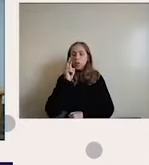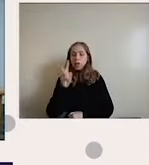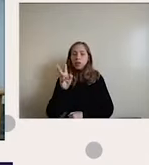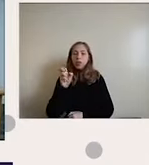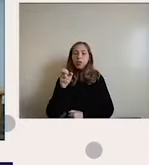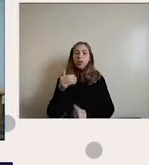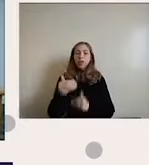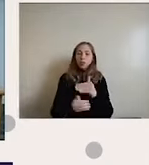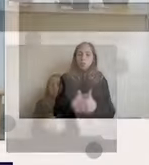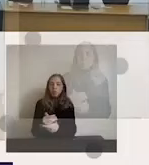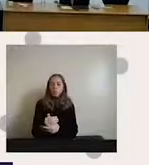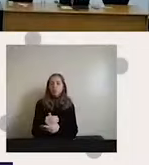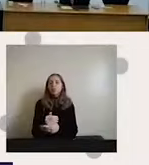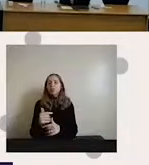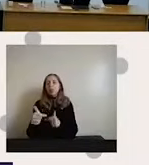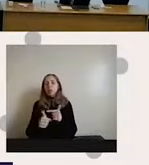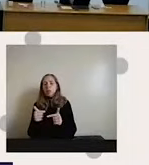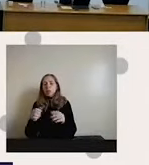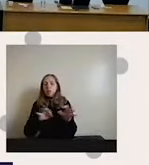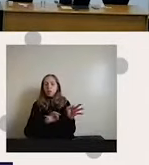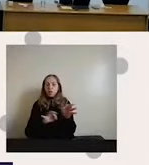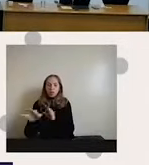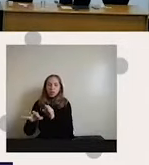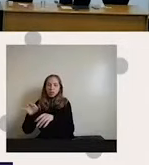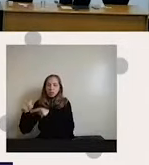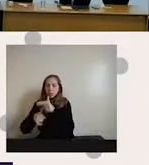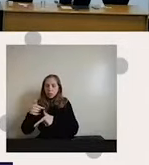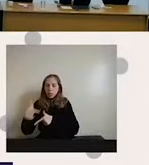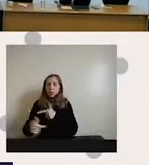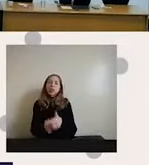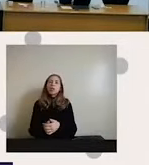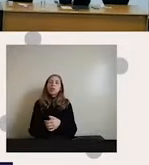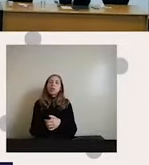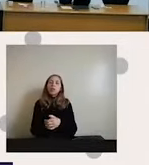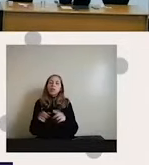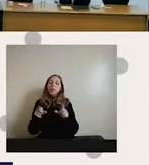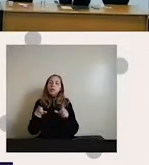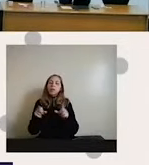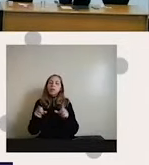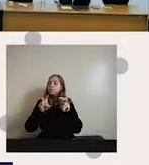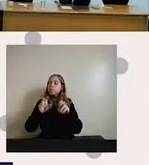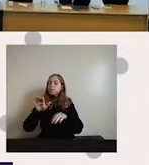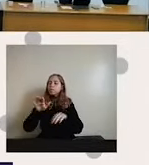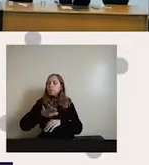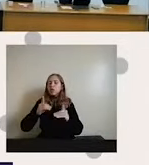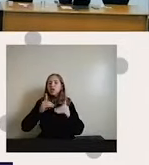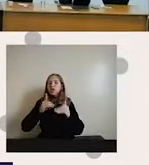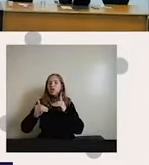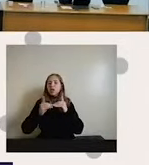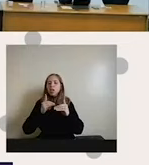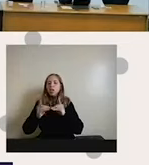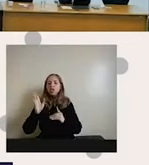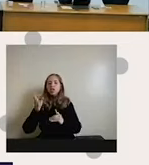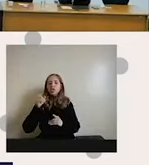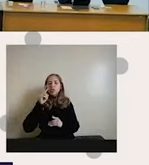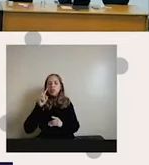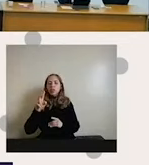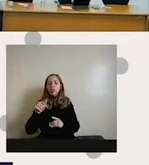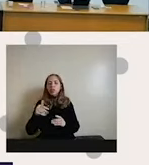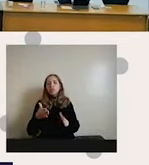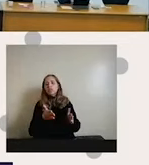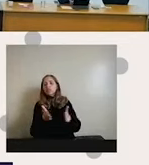de trabalho, da organização do trabalho, aí numa configuração bem didática que o Deju já nos coloca lá no Loucura do Trabalho, né? Então,